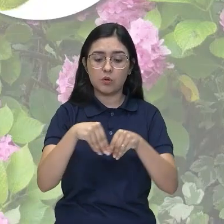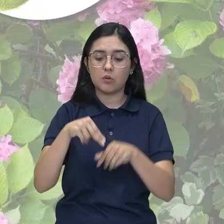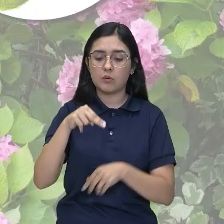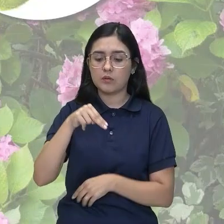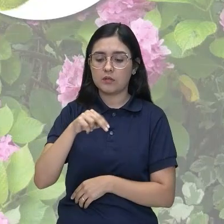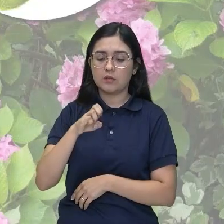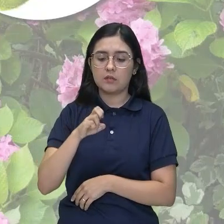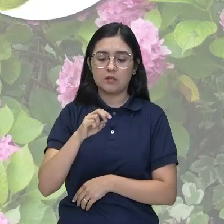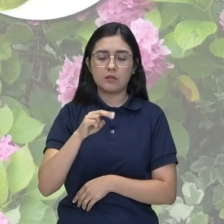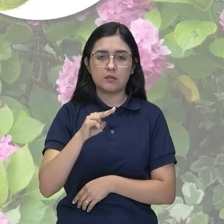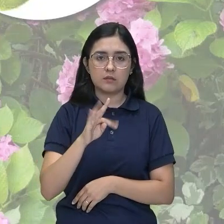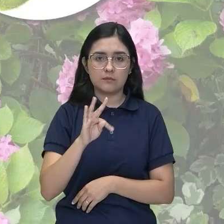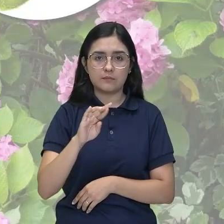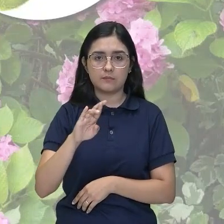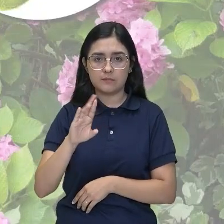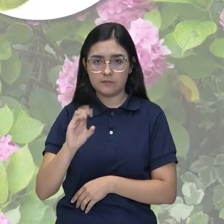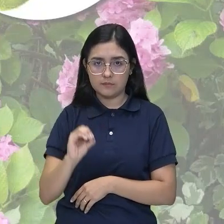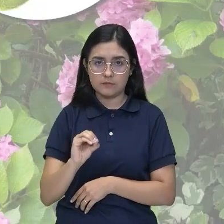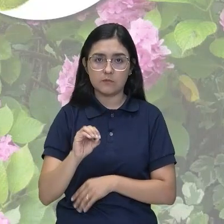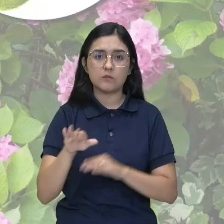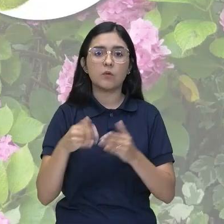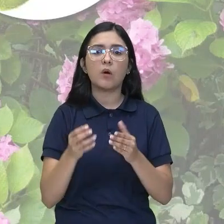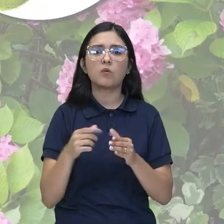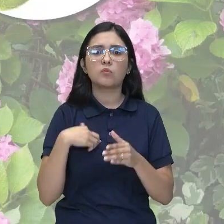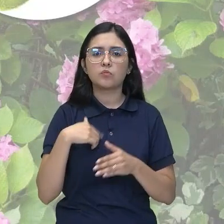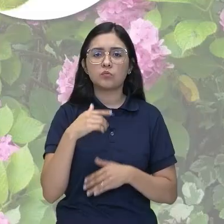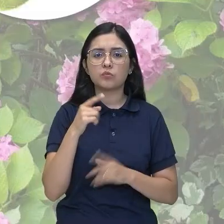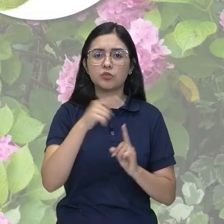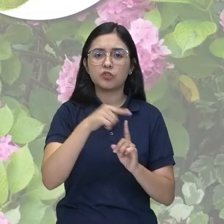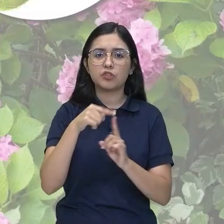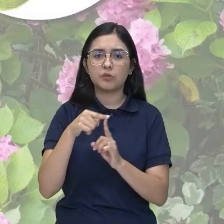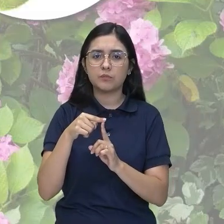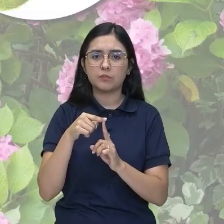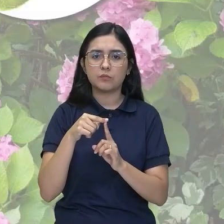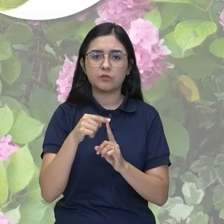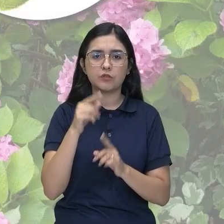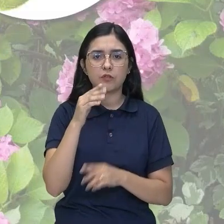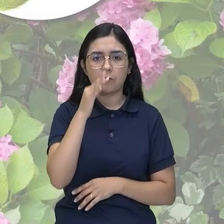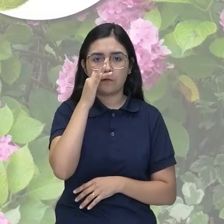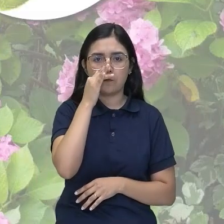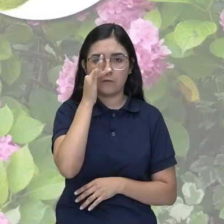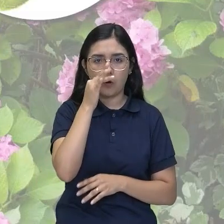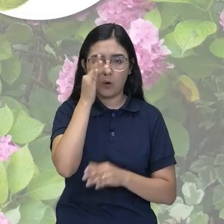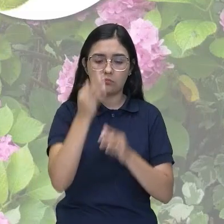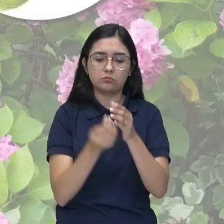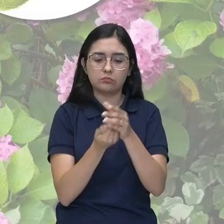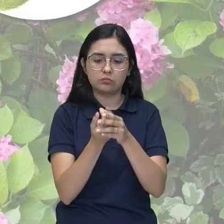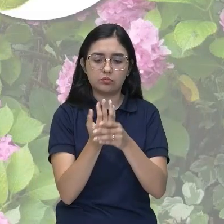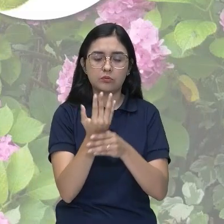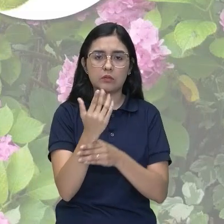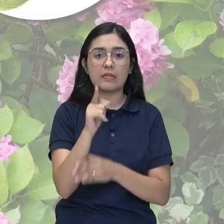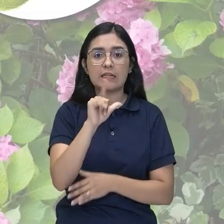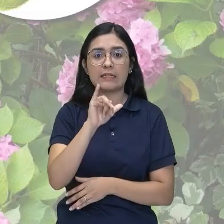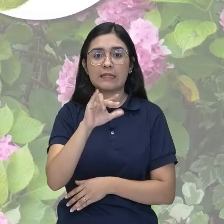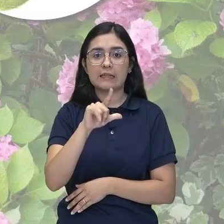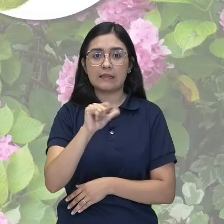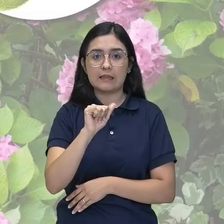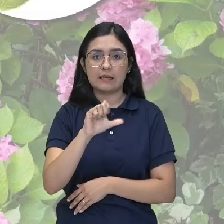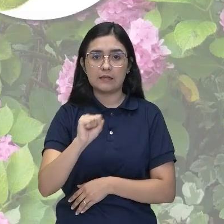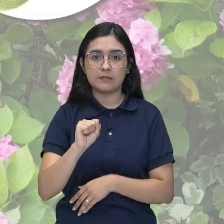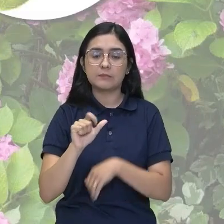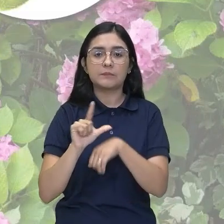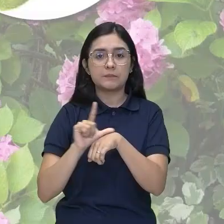que tipo de hortênsia que a gente vai ter? A cor, né? Lilás. Tá bom, gente? E esse assunto